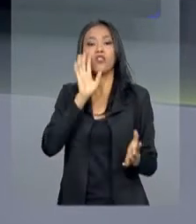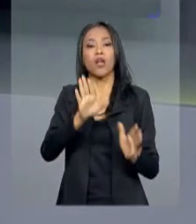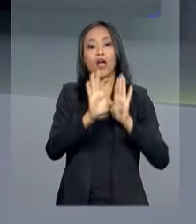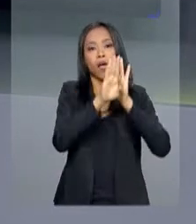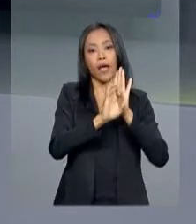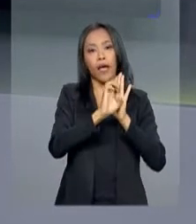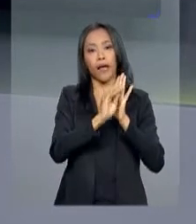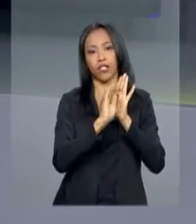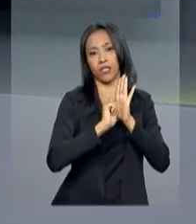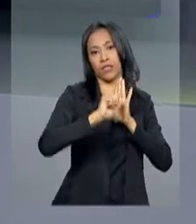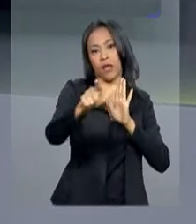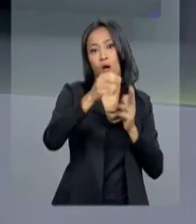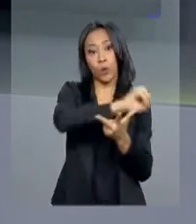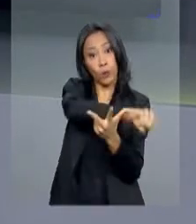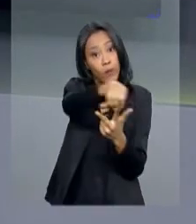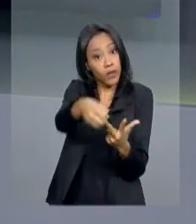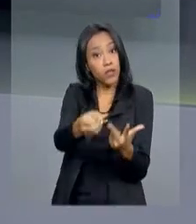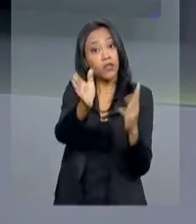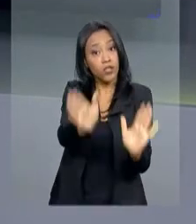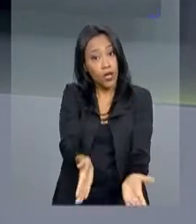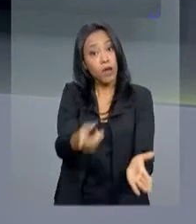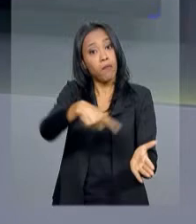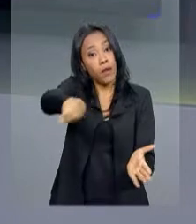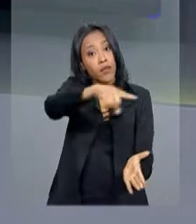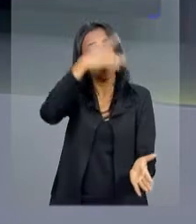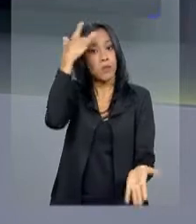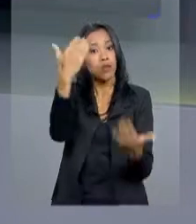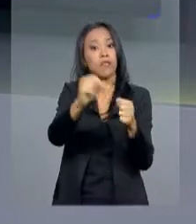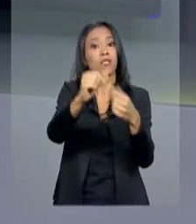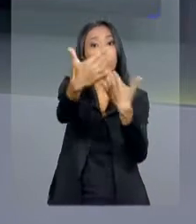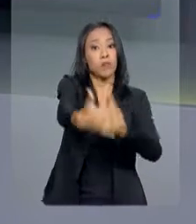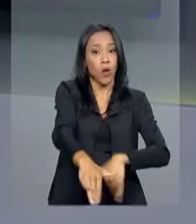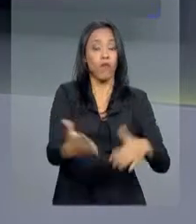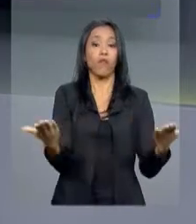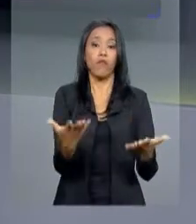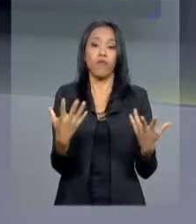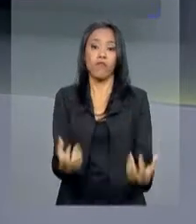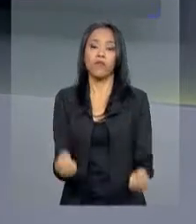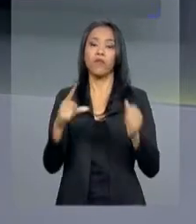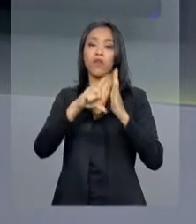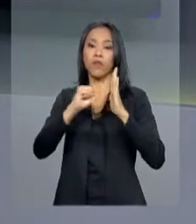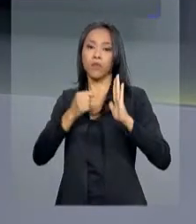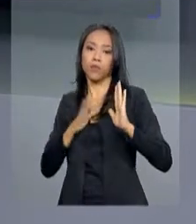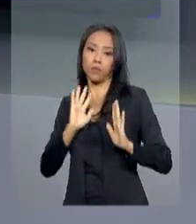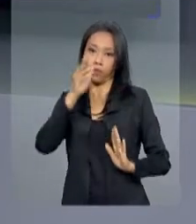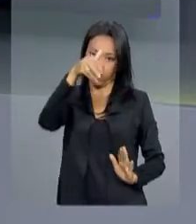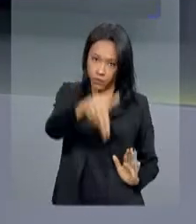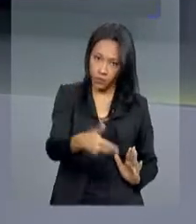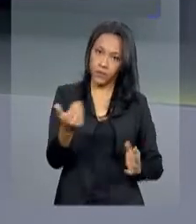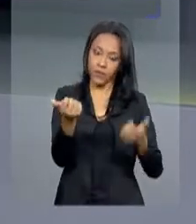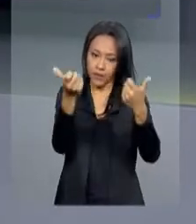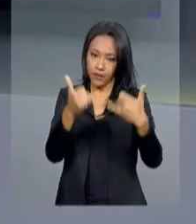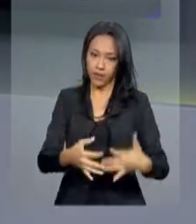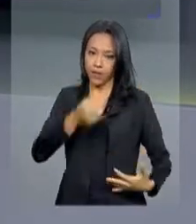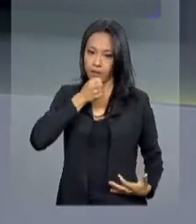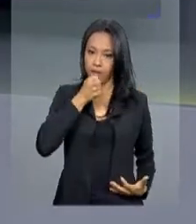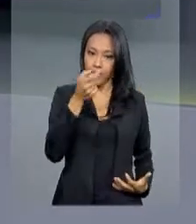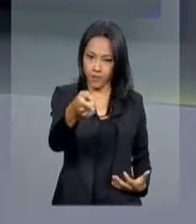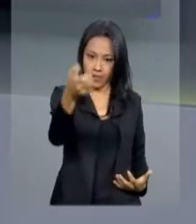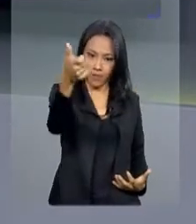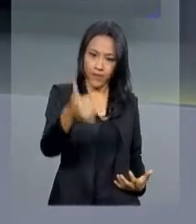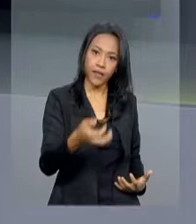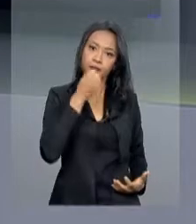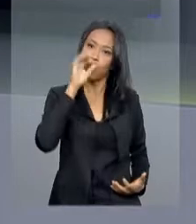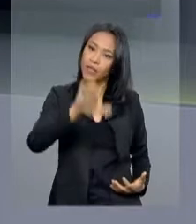o edital do enem para esse público nós vamos então agora até o palácio do planalto conversar ao vivo com a repórter márcia fernandes e marta boa